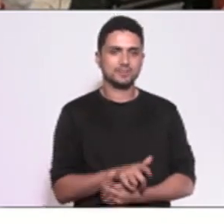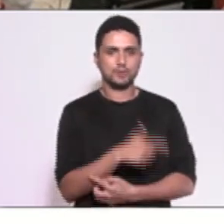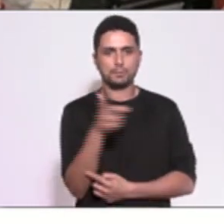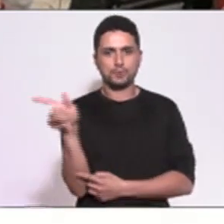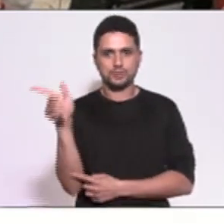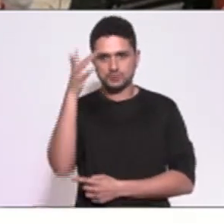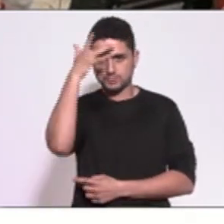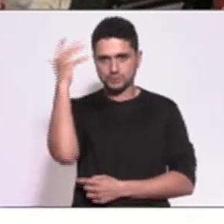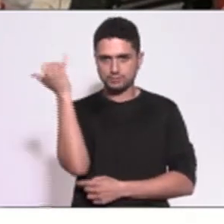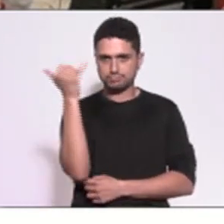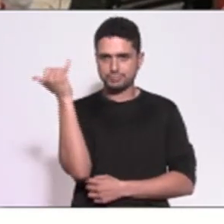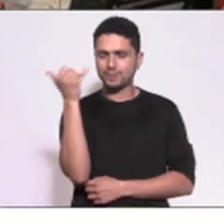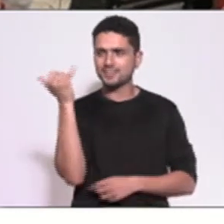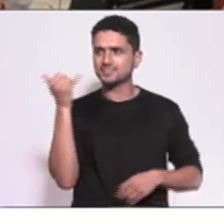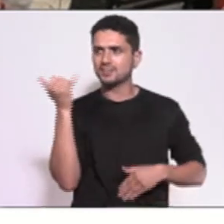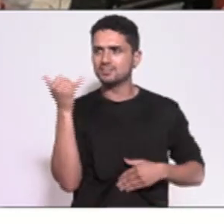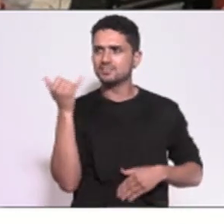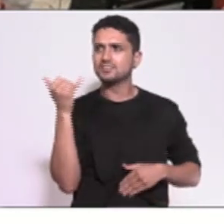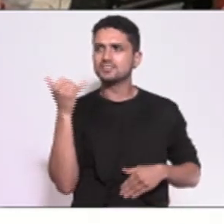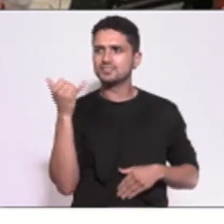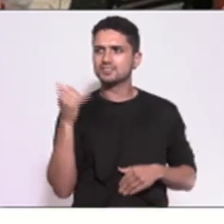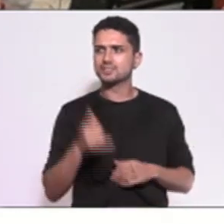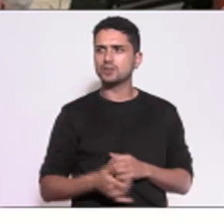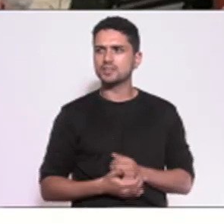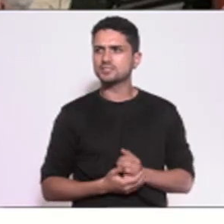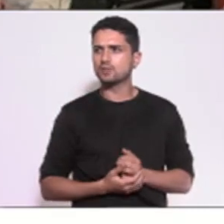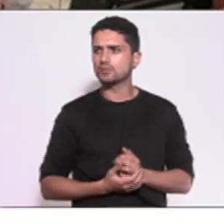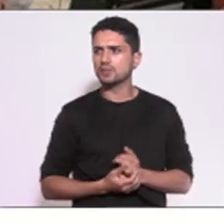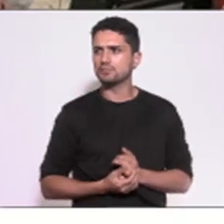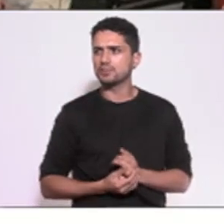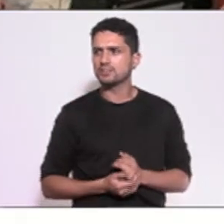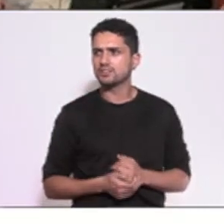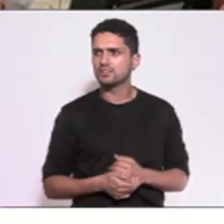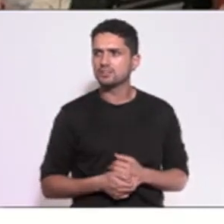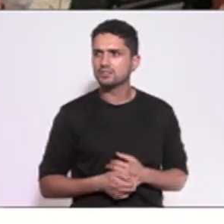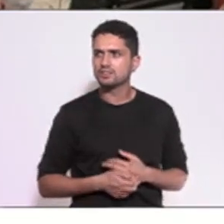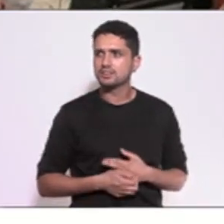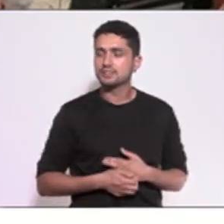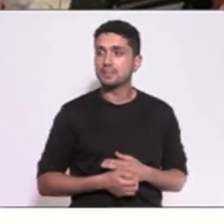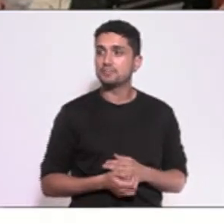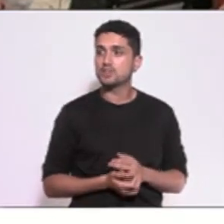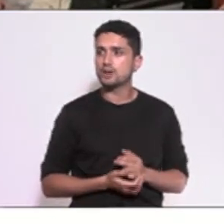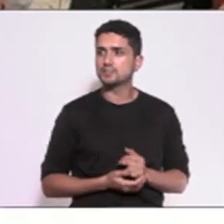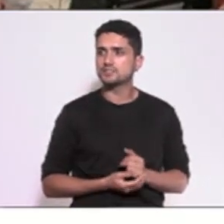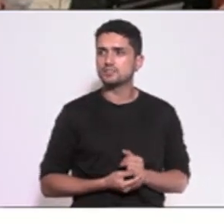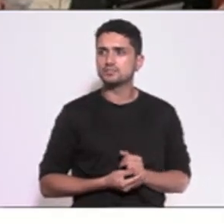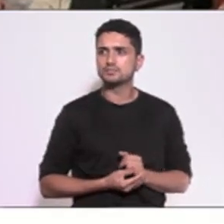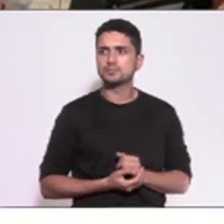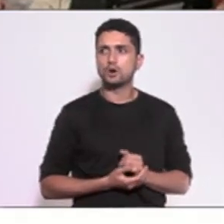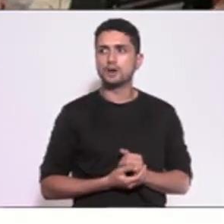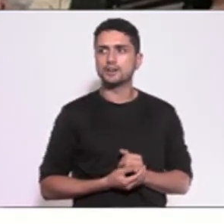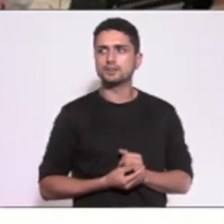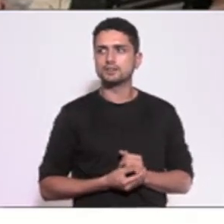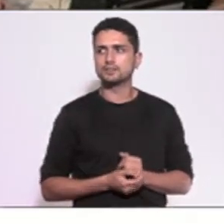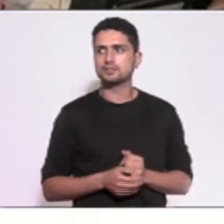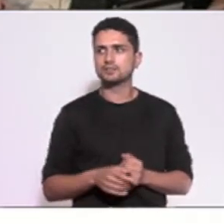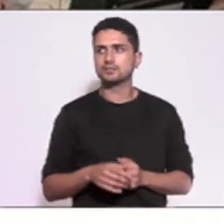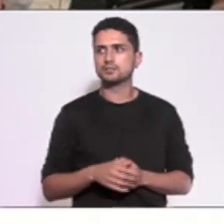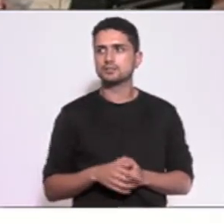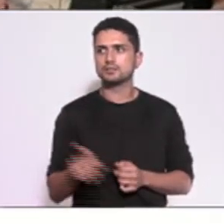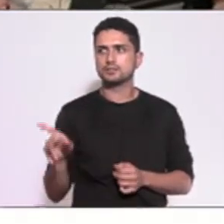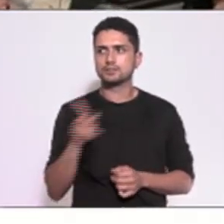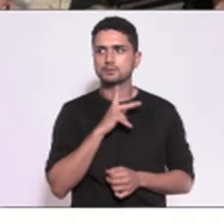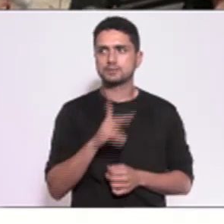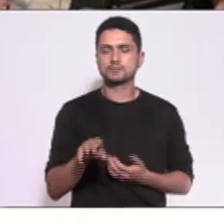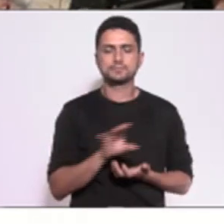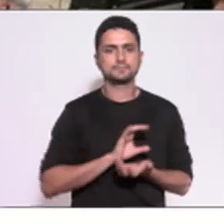orador, o senhor Moisés Ackerman, presidente do Conselho de Grandes Beneméritos do Flamengo.